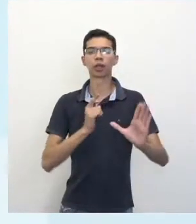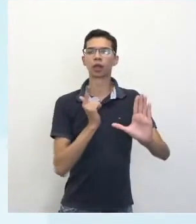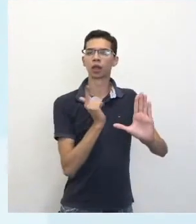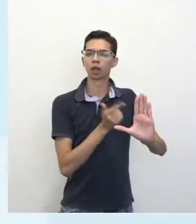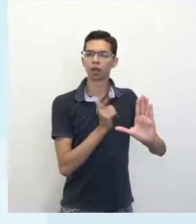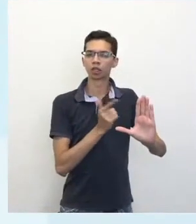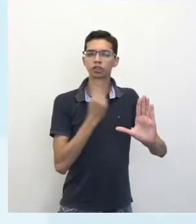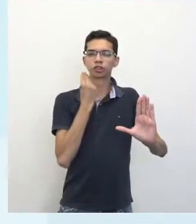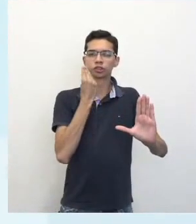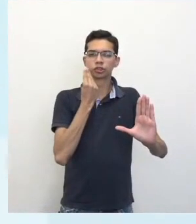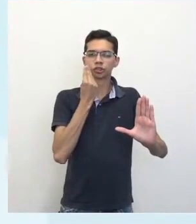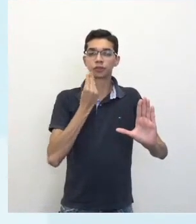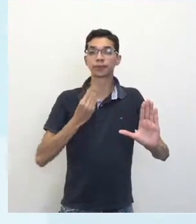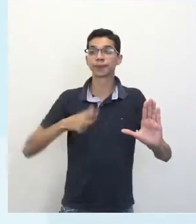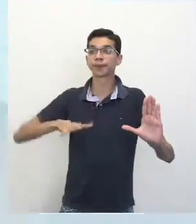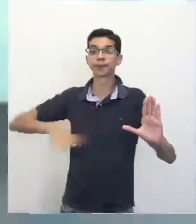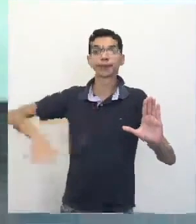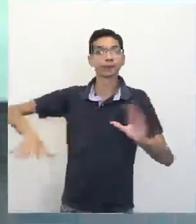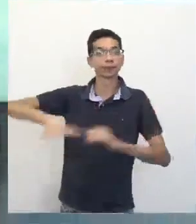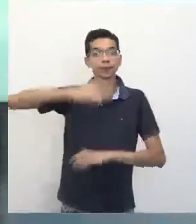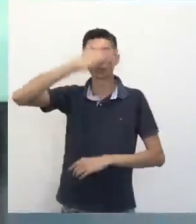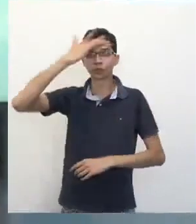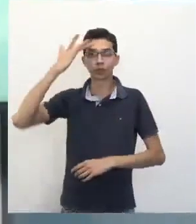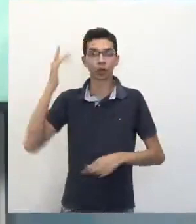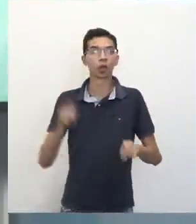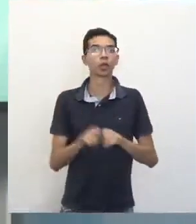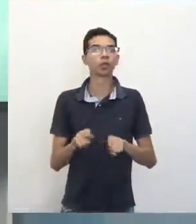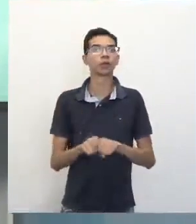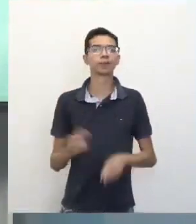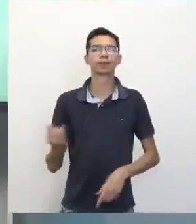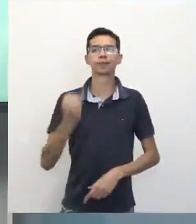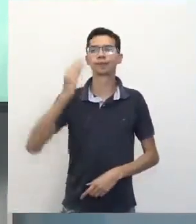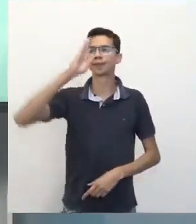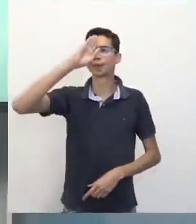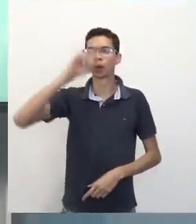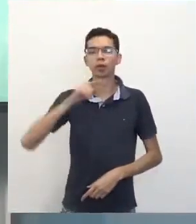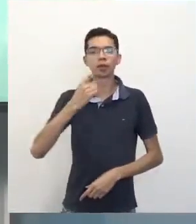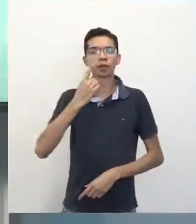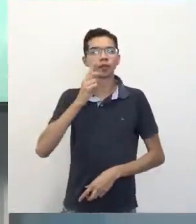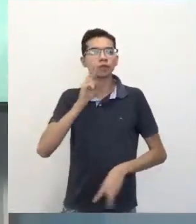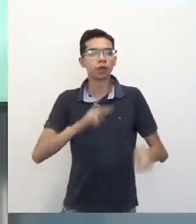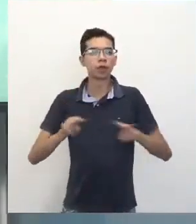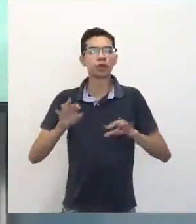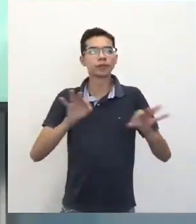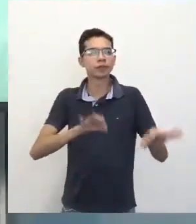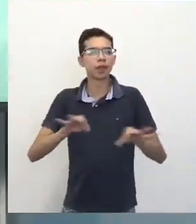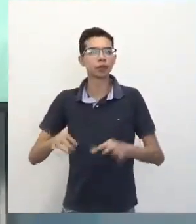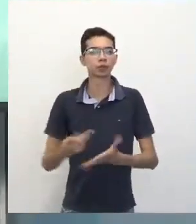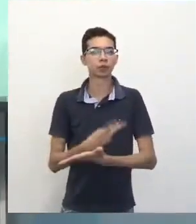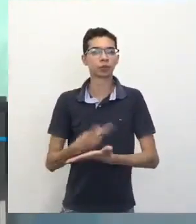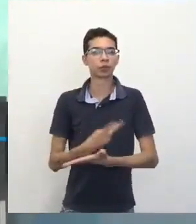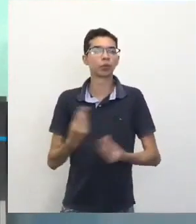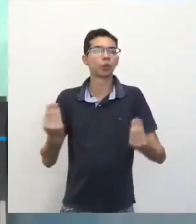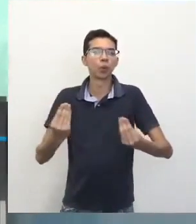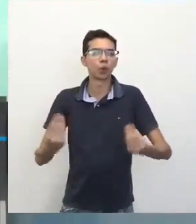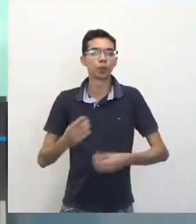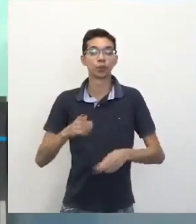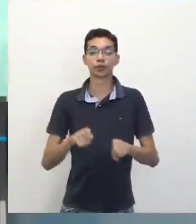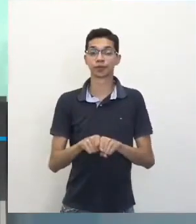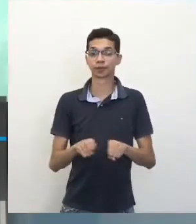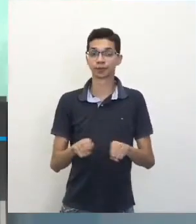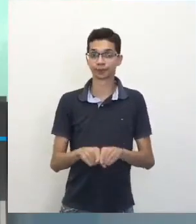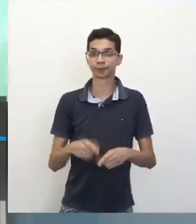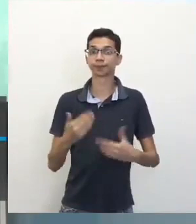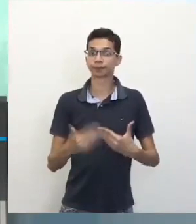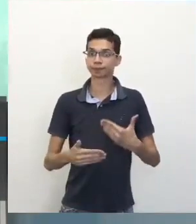especializada e do seu público, é o mais importante. Porque é aí que você vai ver onde você acertou, onde você errou, e também você já vai começar